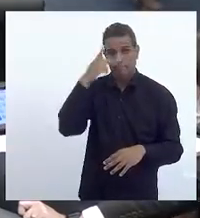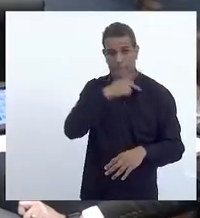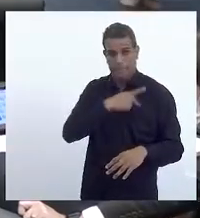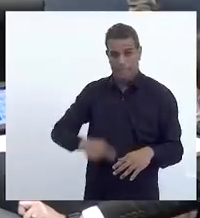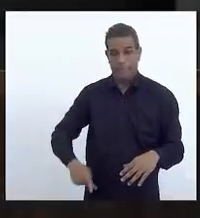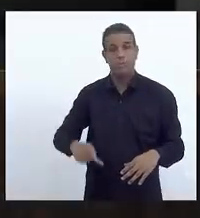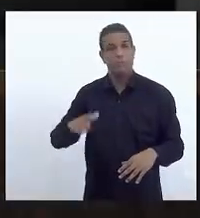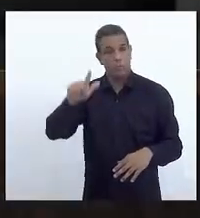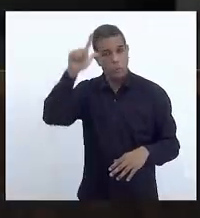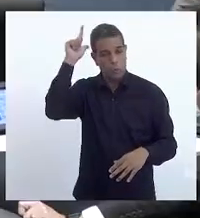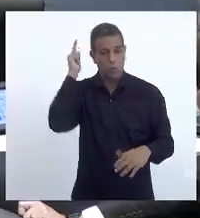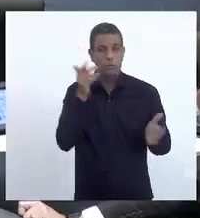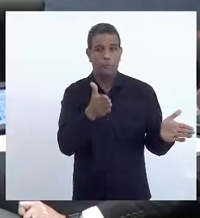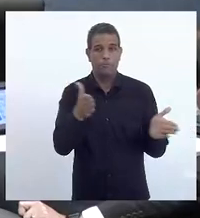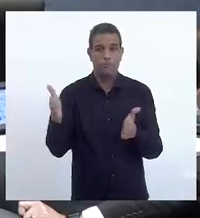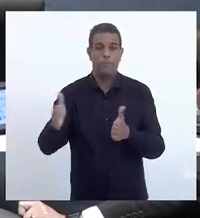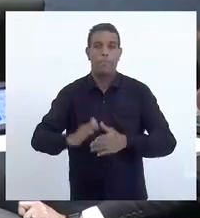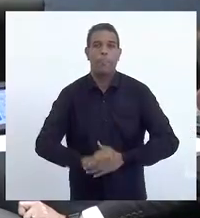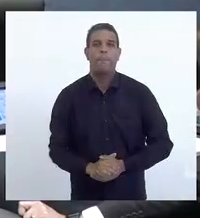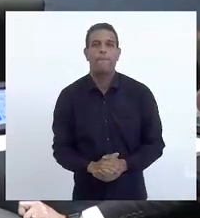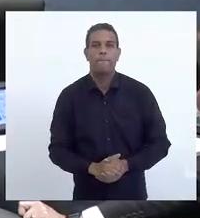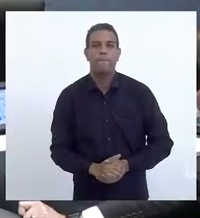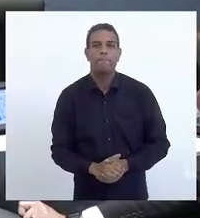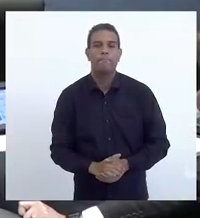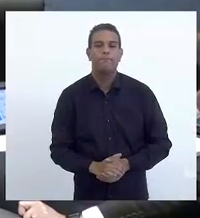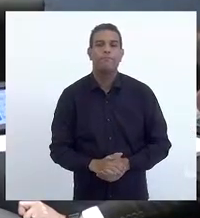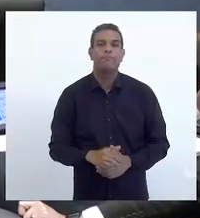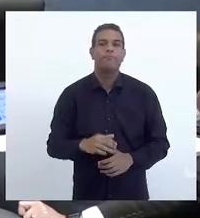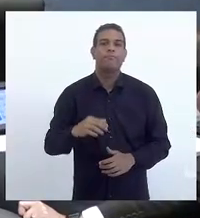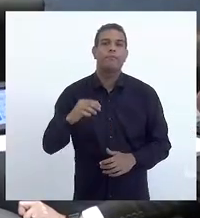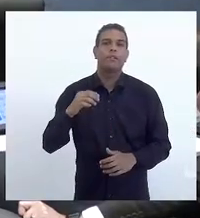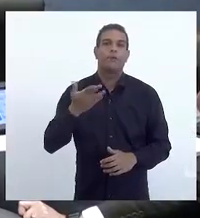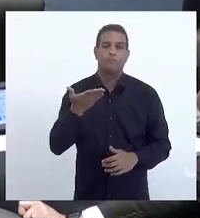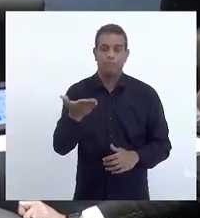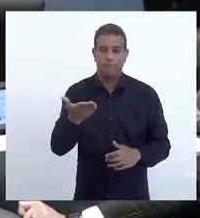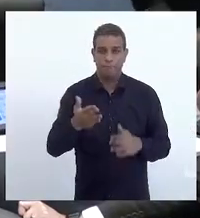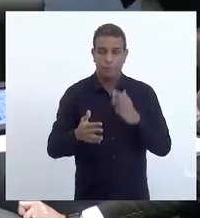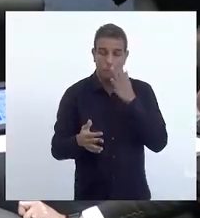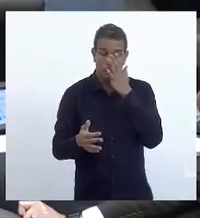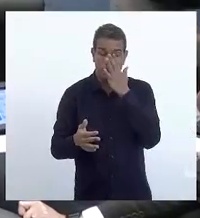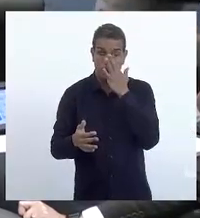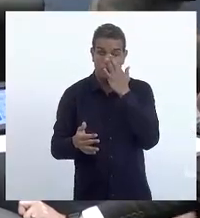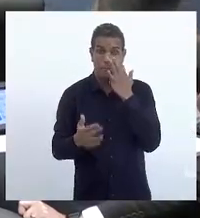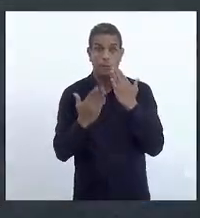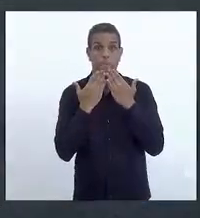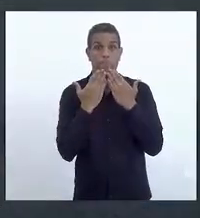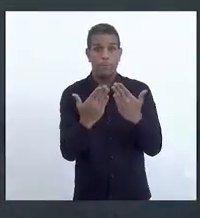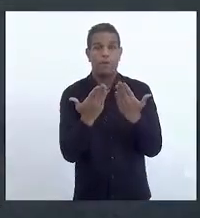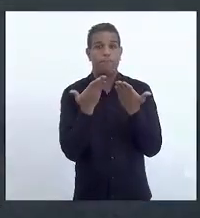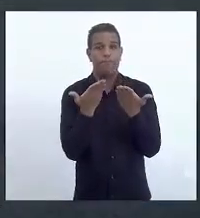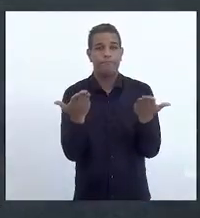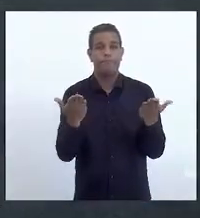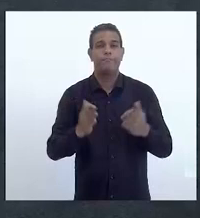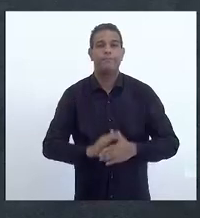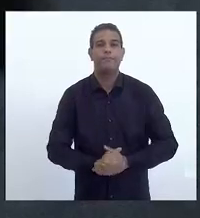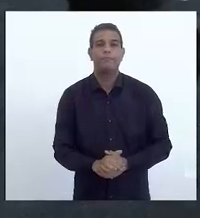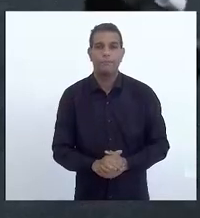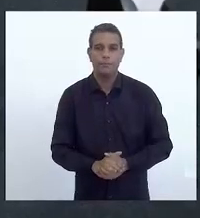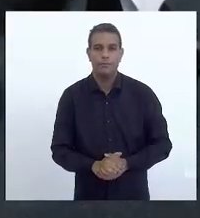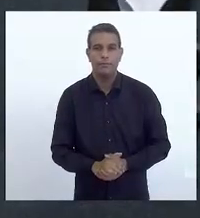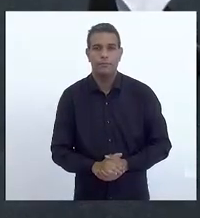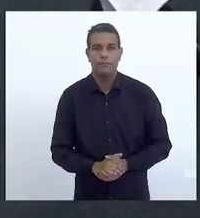Deputado Luiz Paulo primeiro. Okay. Senhor presidente, eu vou pedir a Vossa Excelência